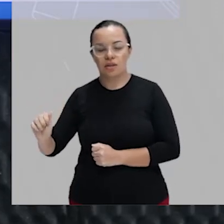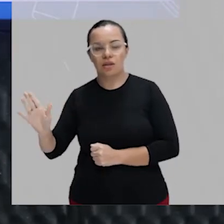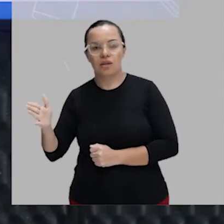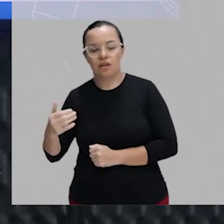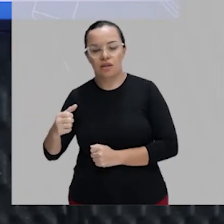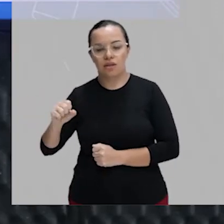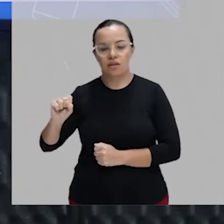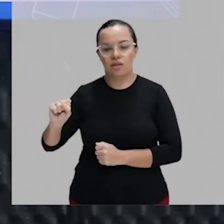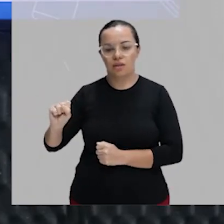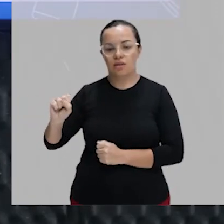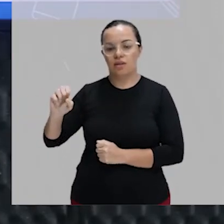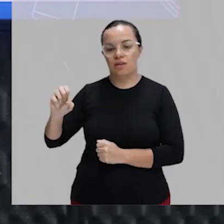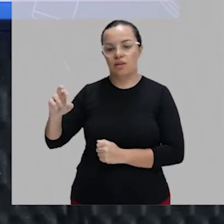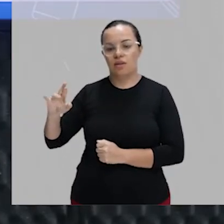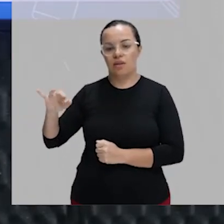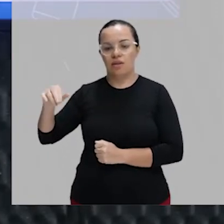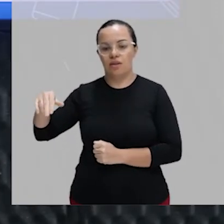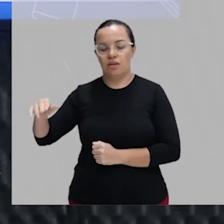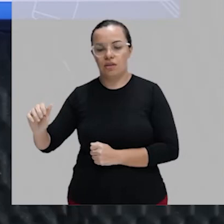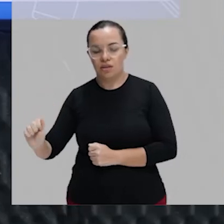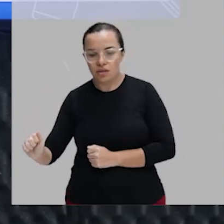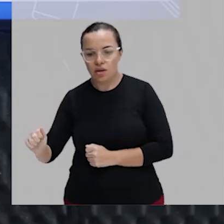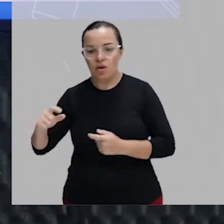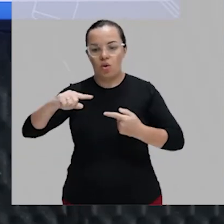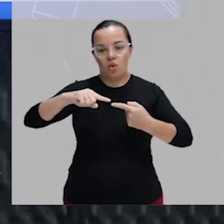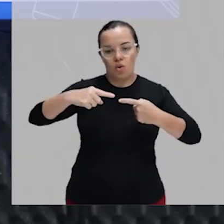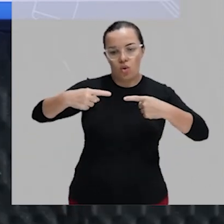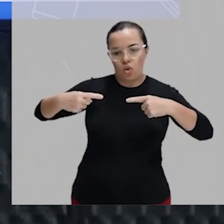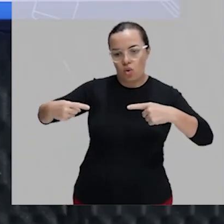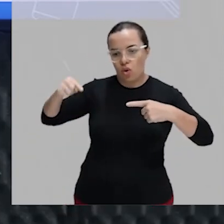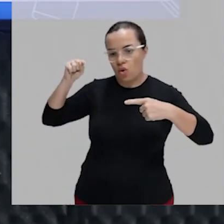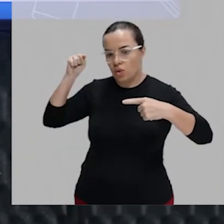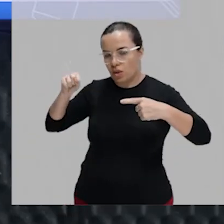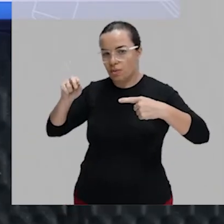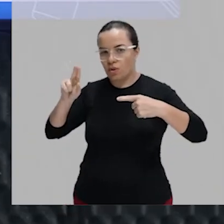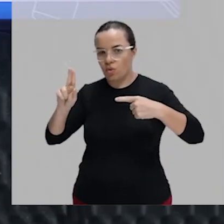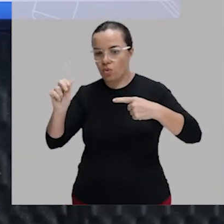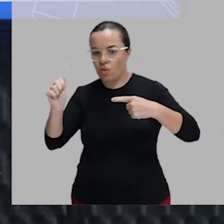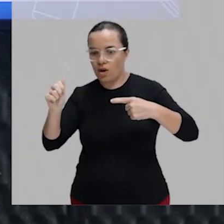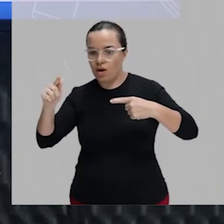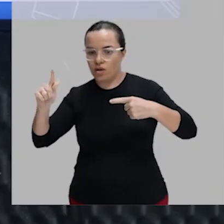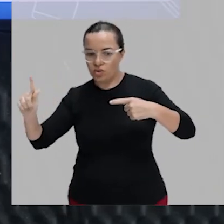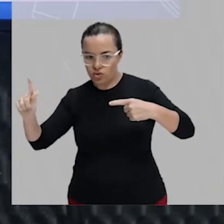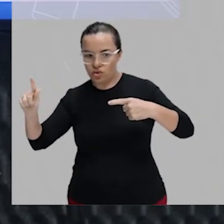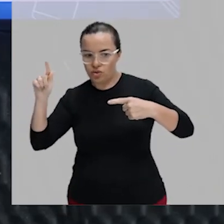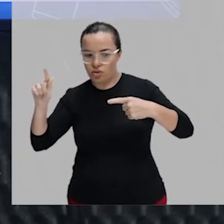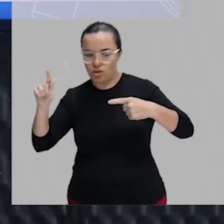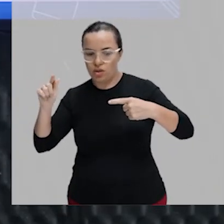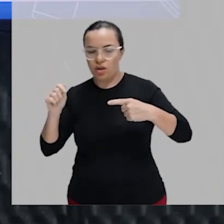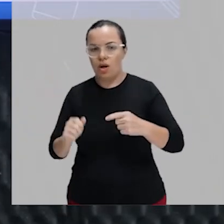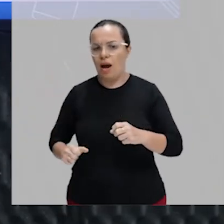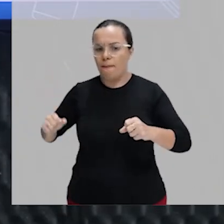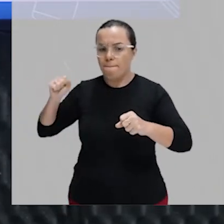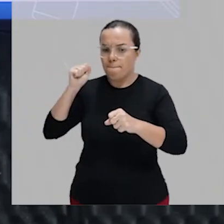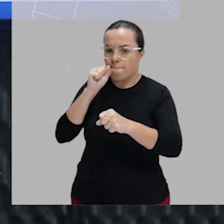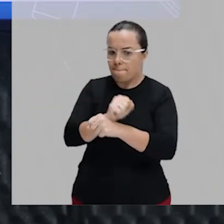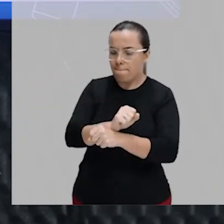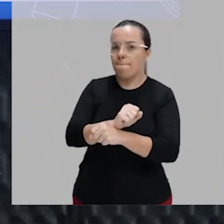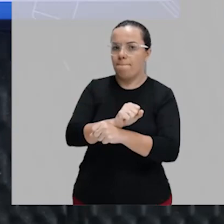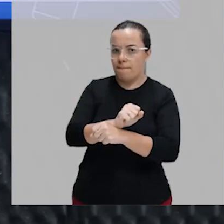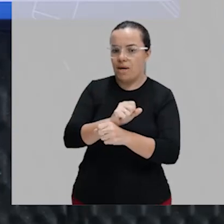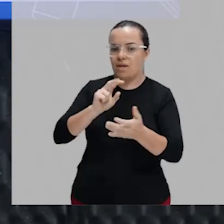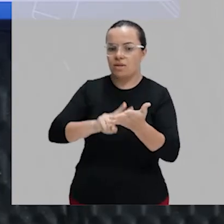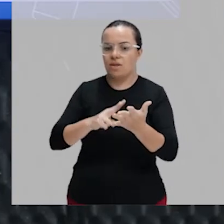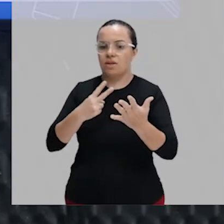ou seja, indica a interrupção da tradução. Um fragmento de DNA que